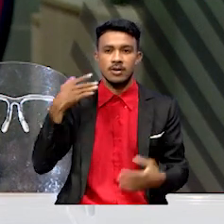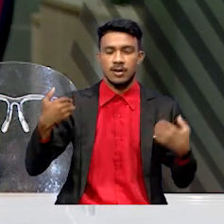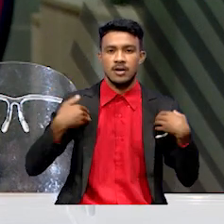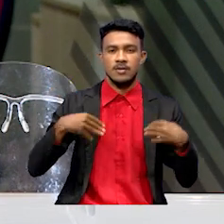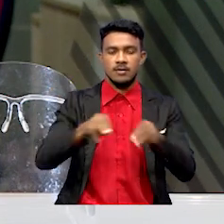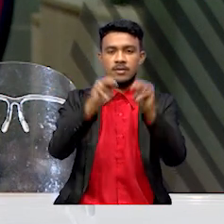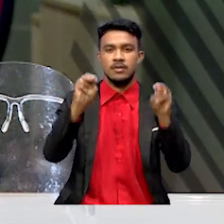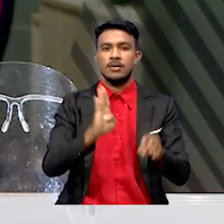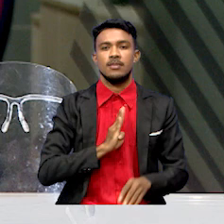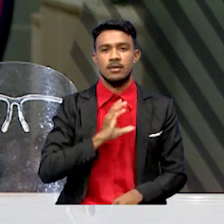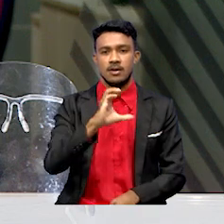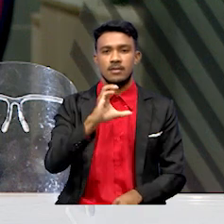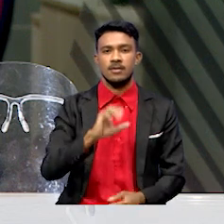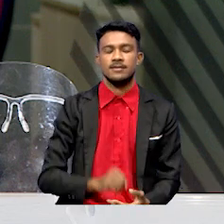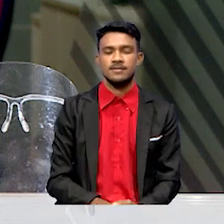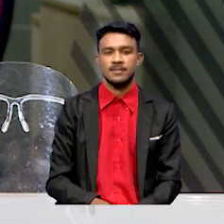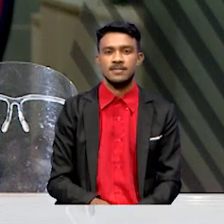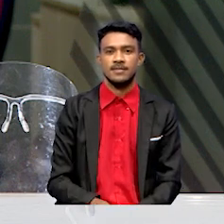Boucau.